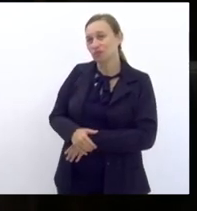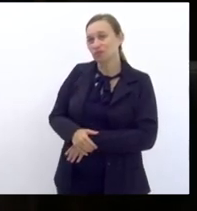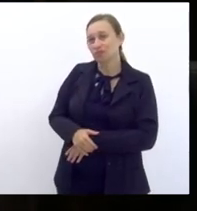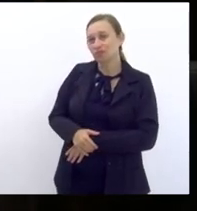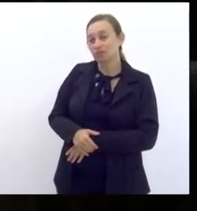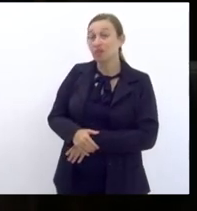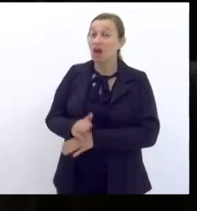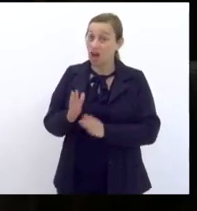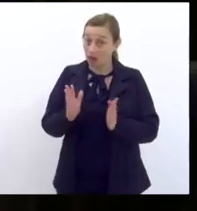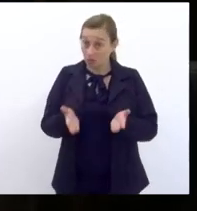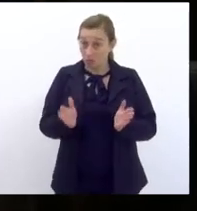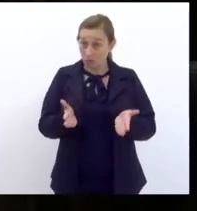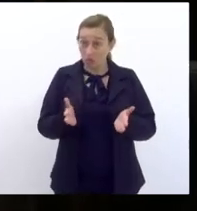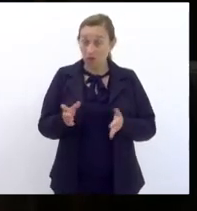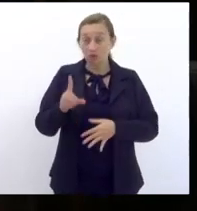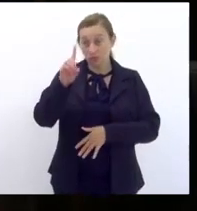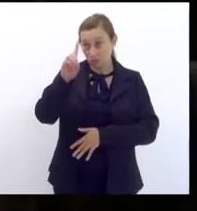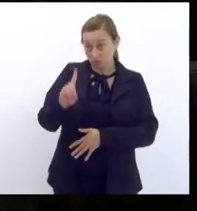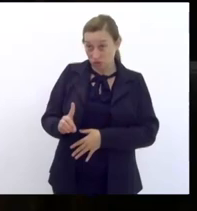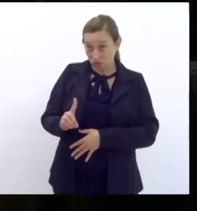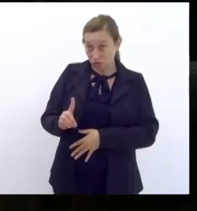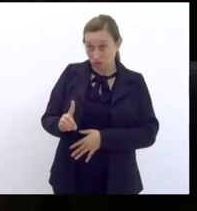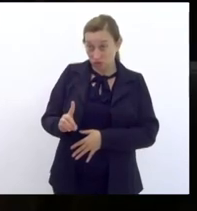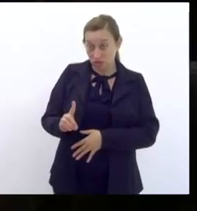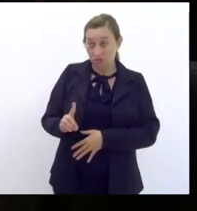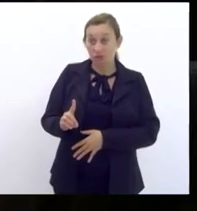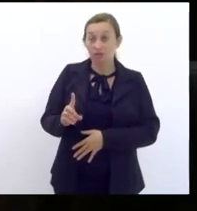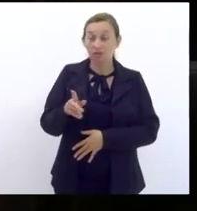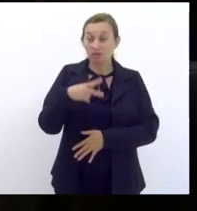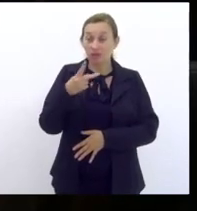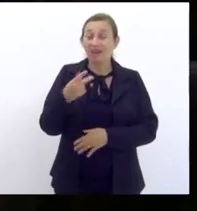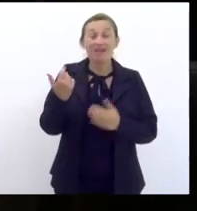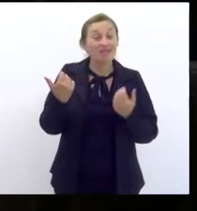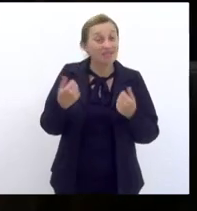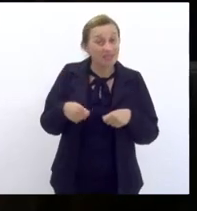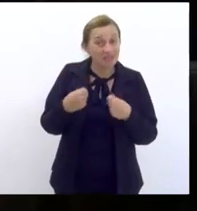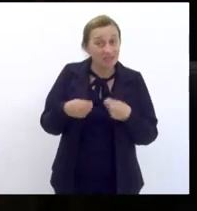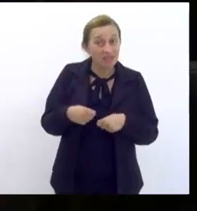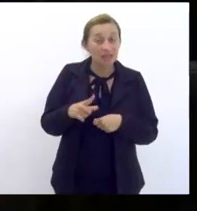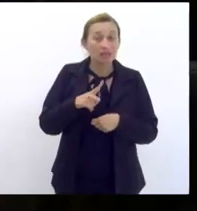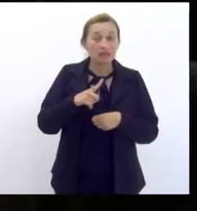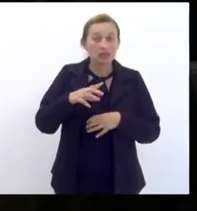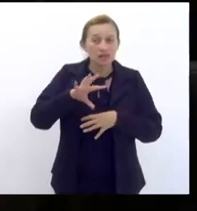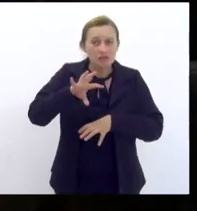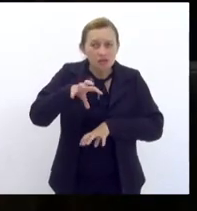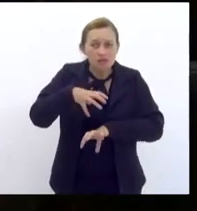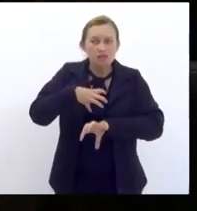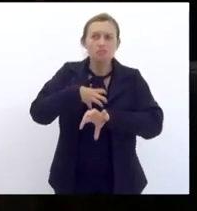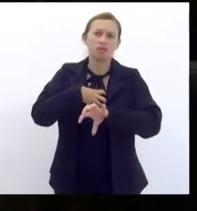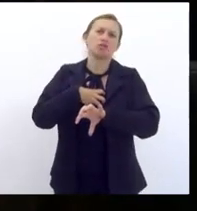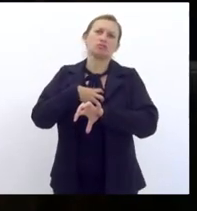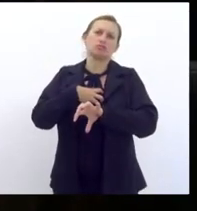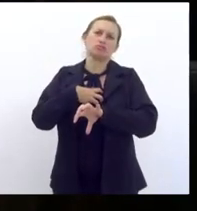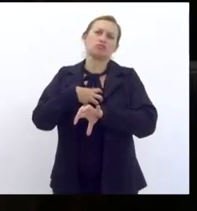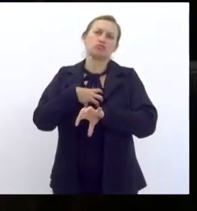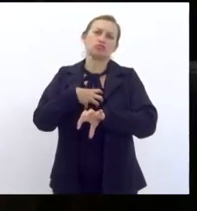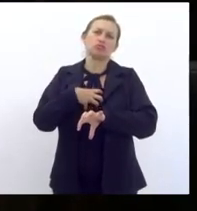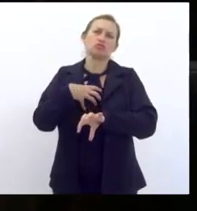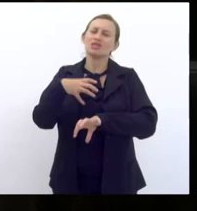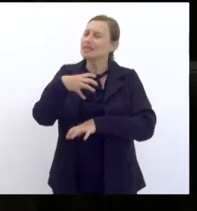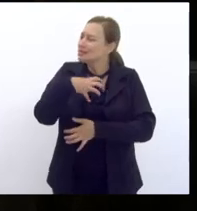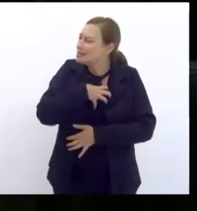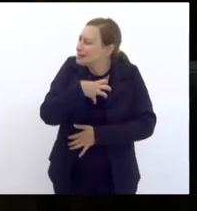agora como Nossa diretora social Jesus me fala é necessário que você tenha compaixão é necessário que você